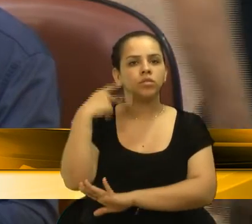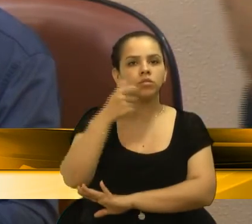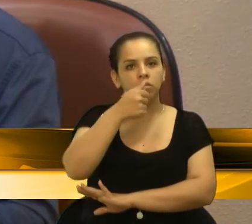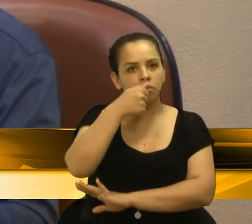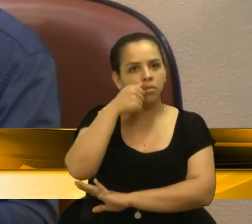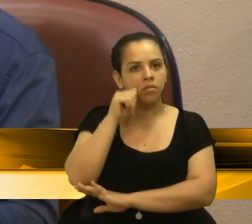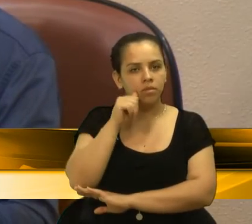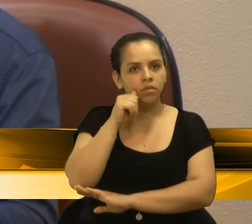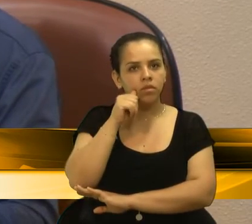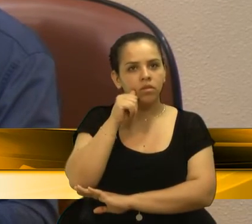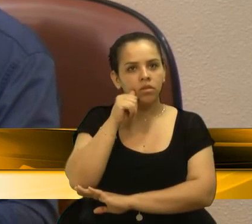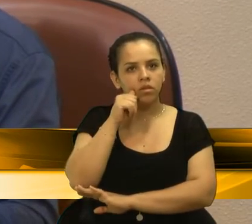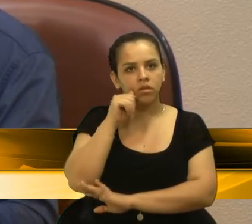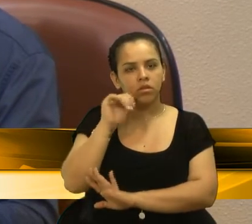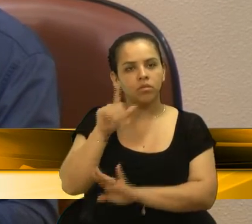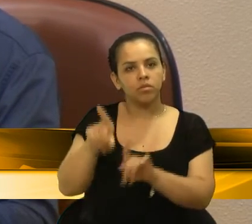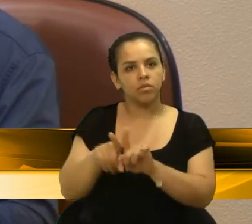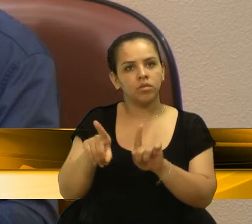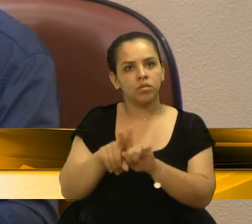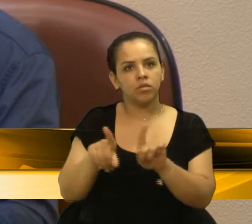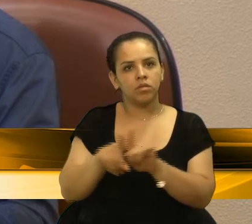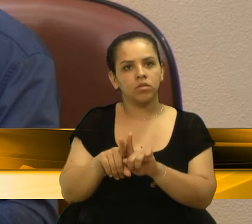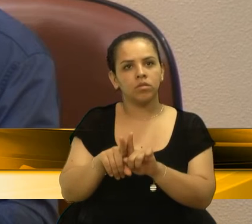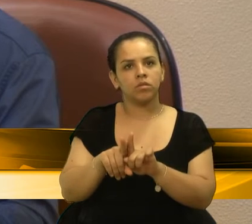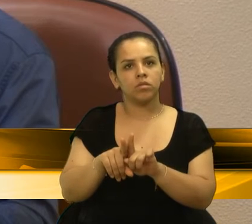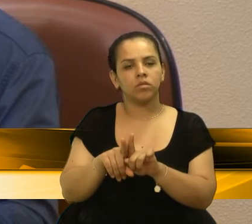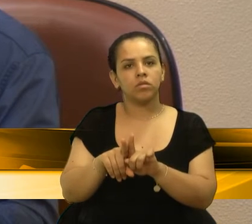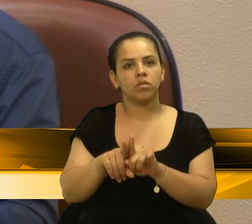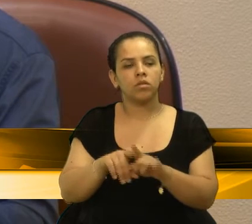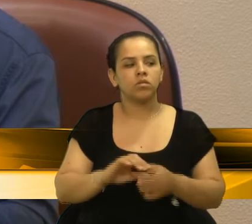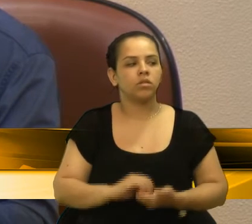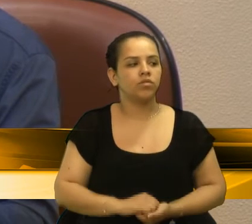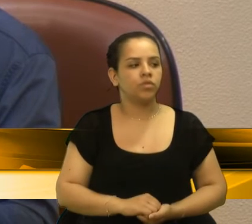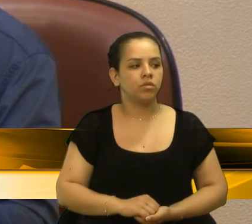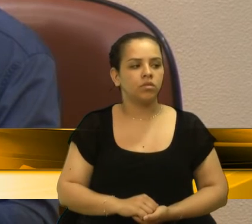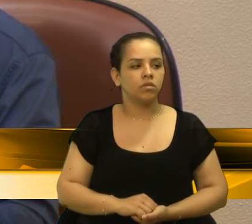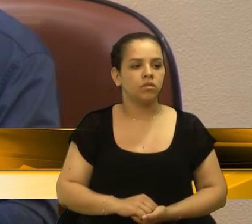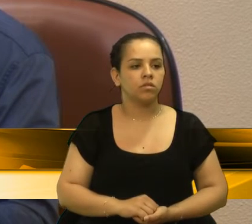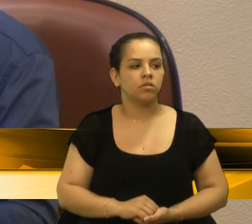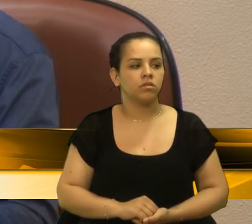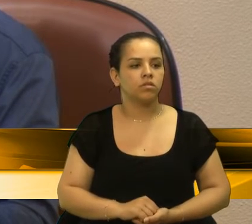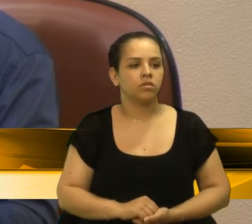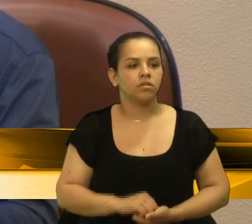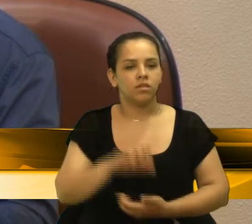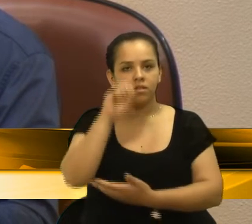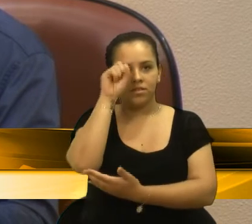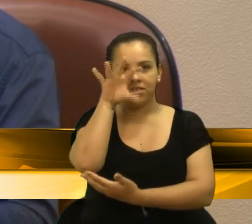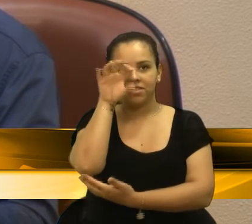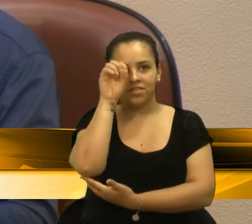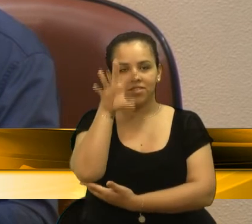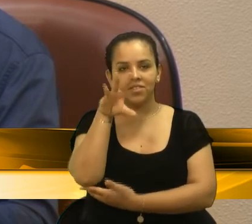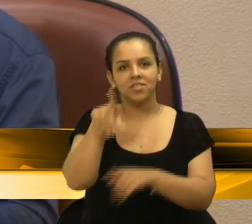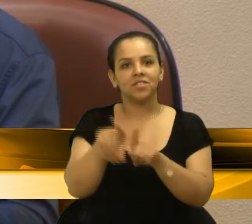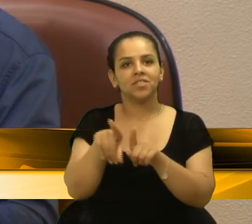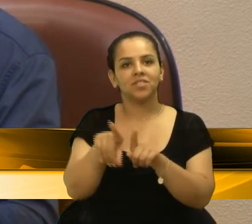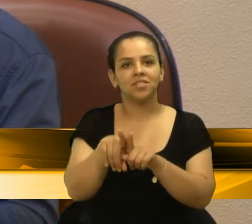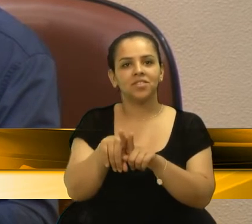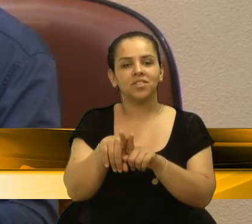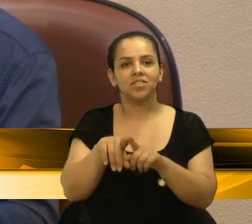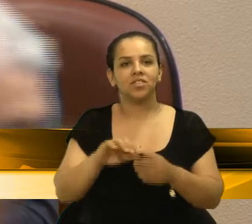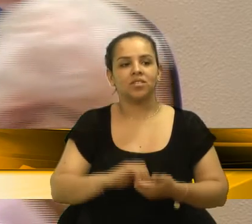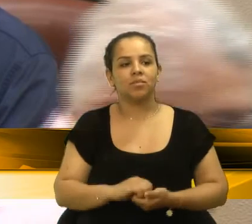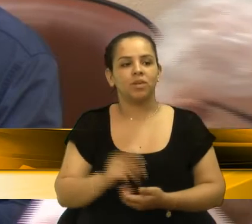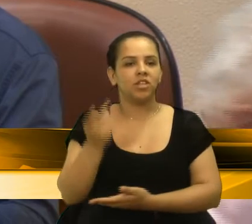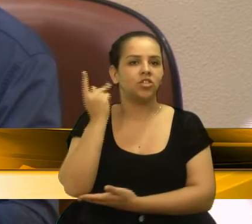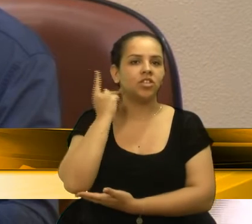Iores de Oliveira, e do membro da comissão processante, vereador Elisandro Fiuza Gonçalves. Presente também a senhora doutora Cássia Andréa Azevedo Kuhn, procuradora-geral do